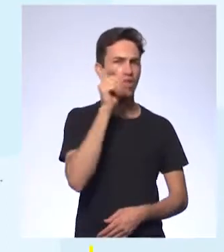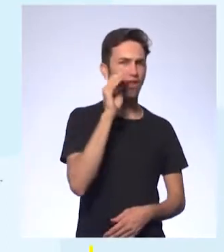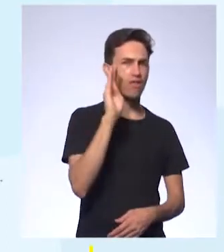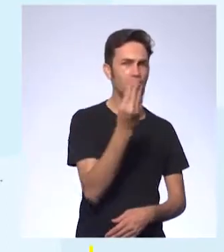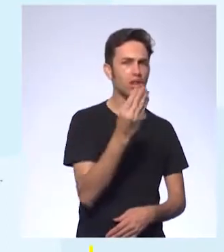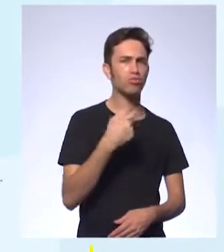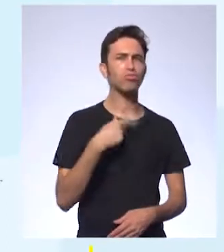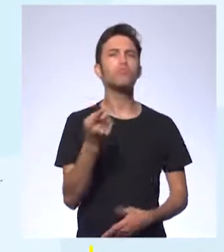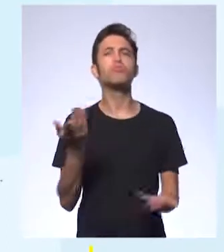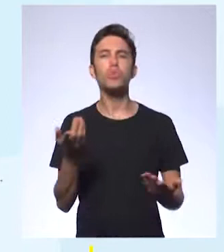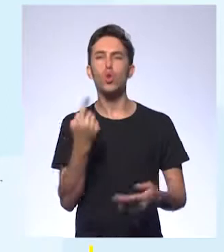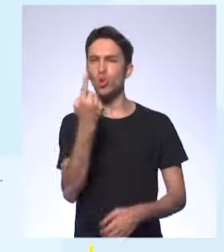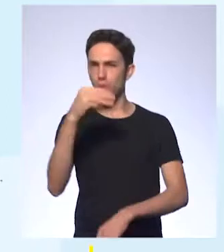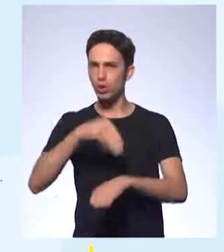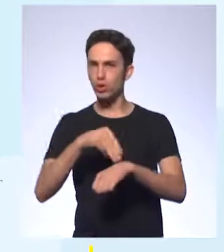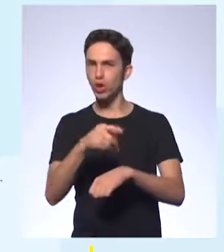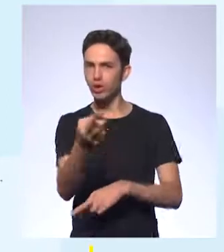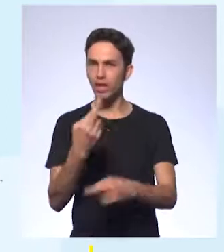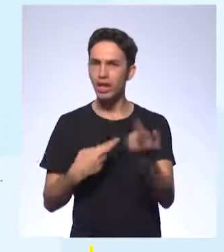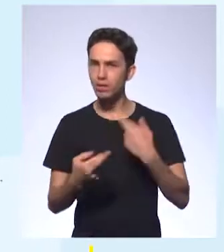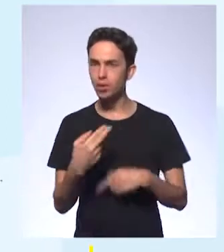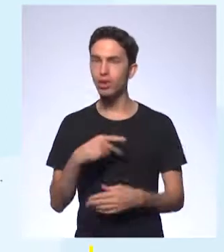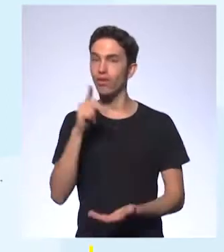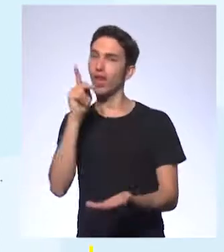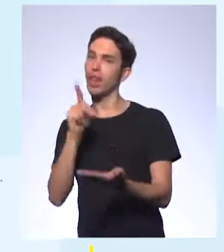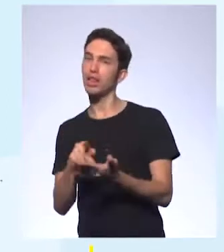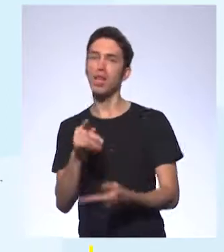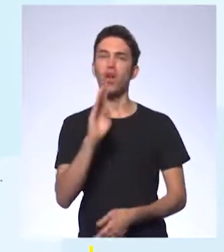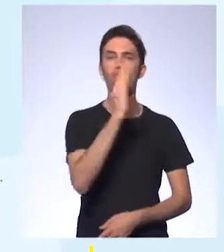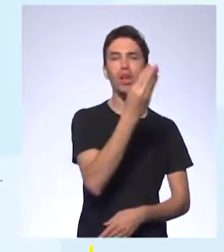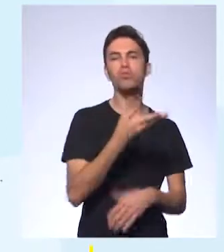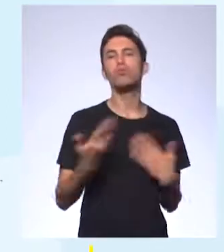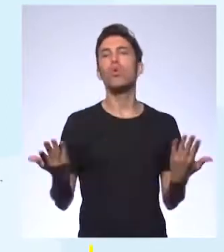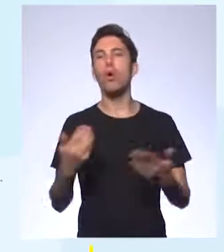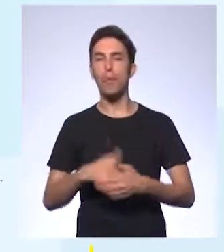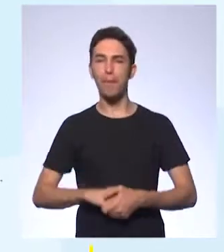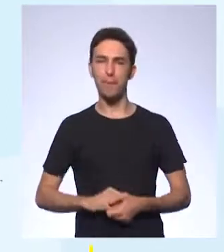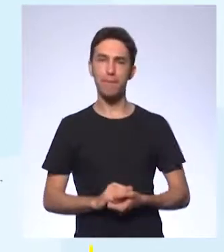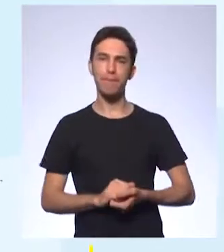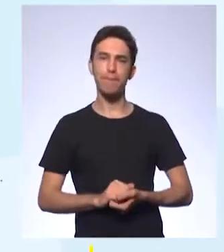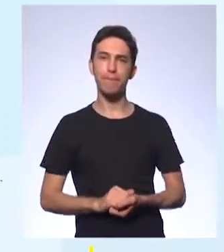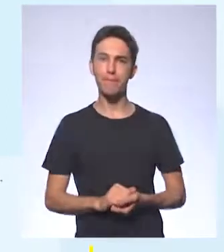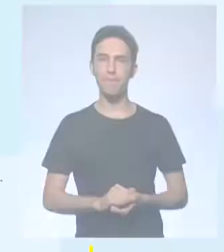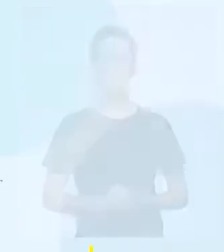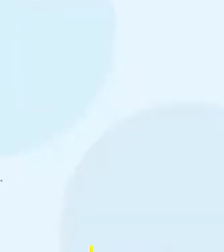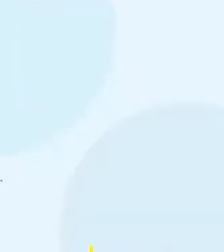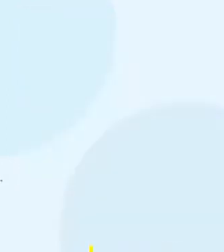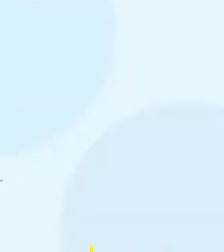falsa? Vou deixar aí um minutinho só para vocês responderem, verdadeiro ou falso?